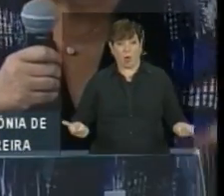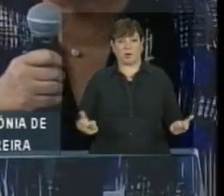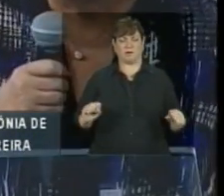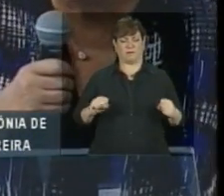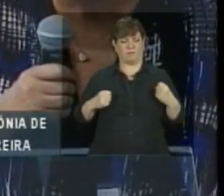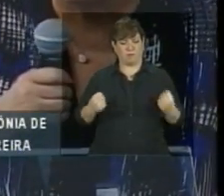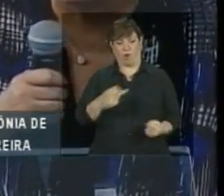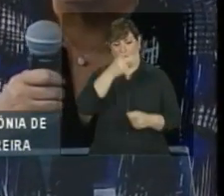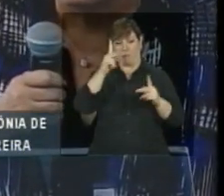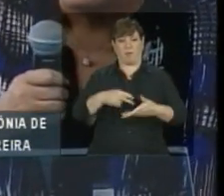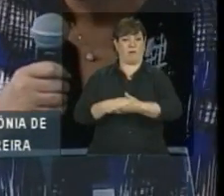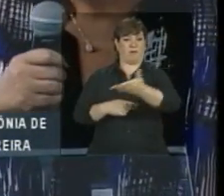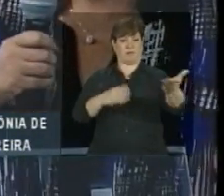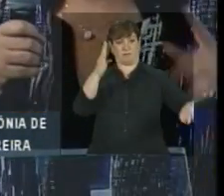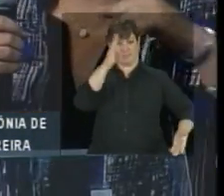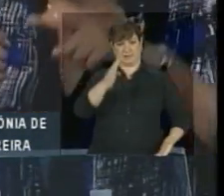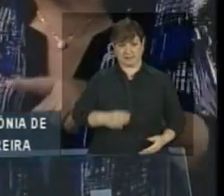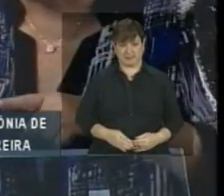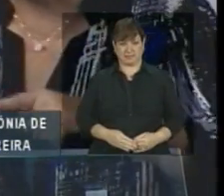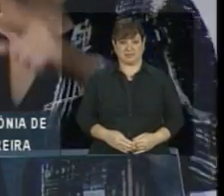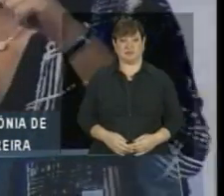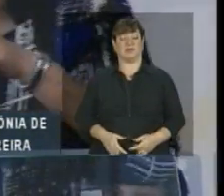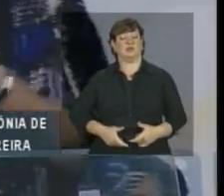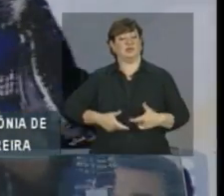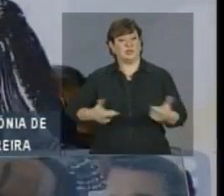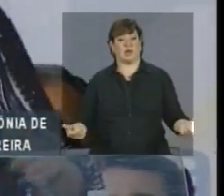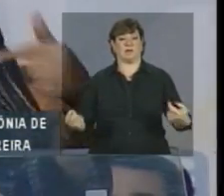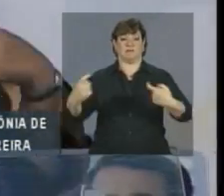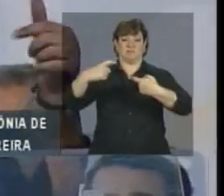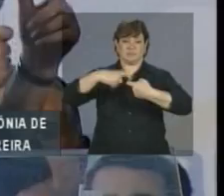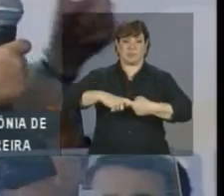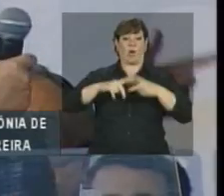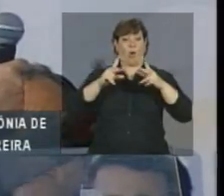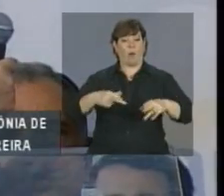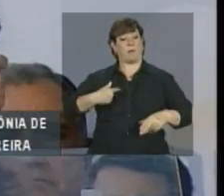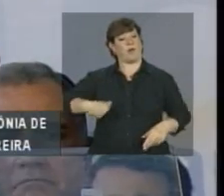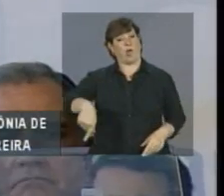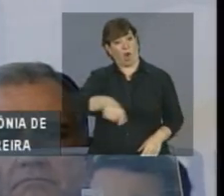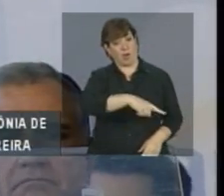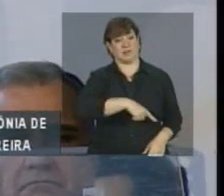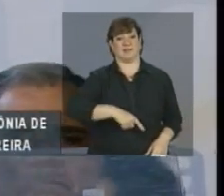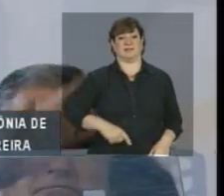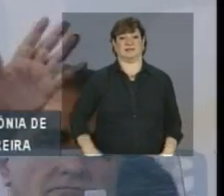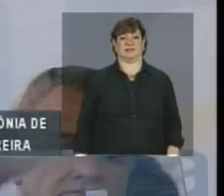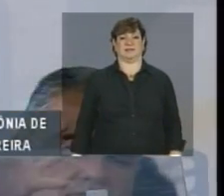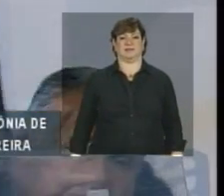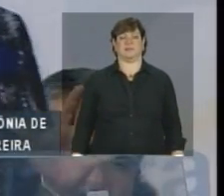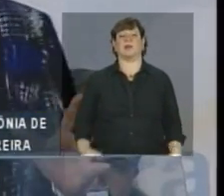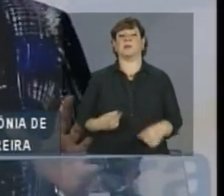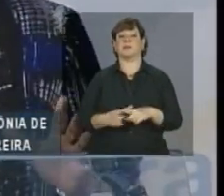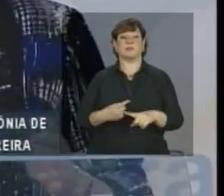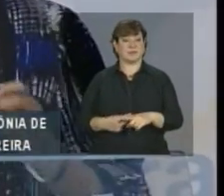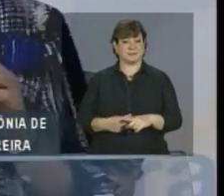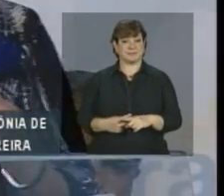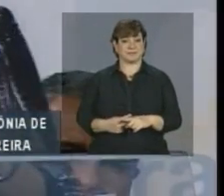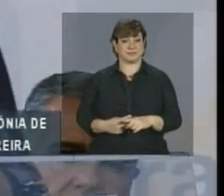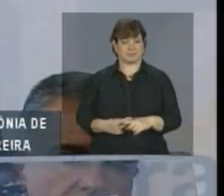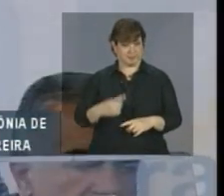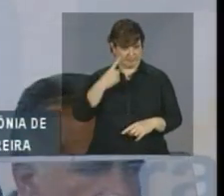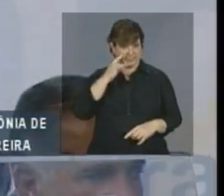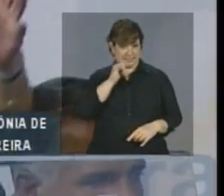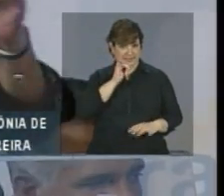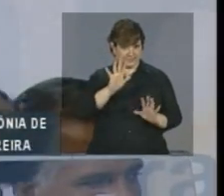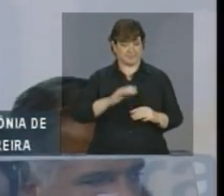esforços do povo brasileiro. E graças a parcerias como a nossa. Por quê? Veja